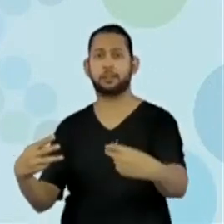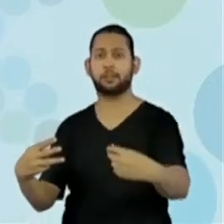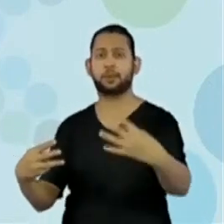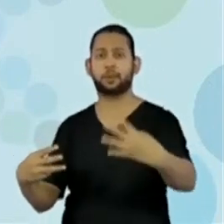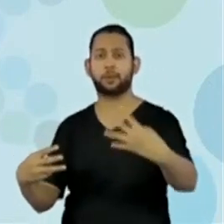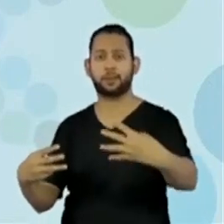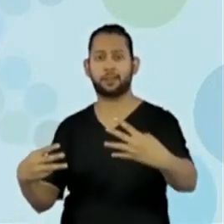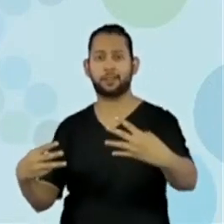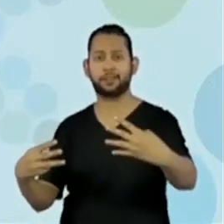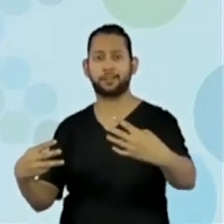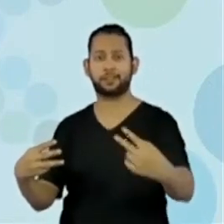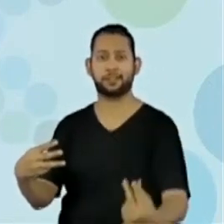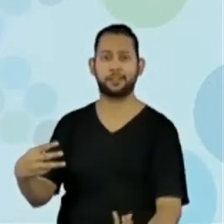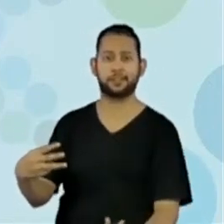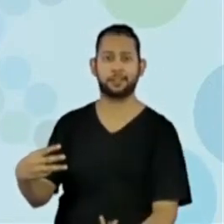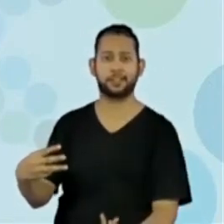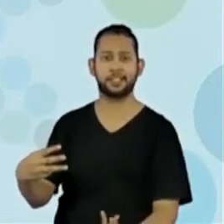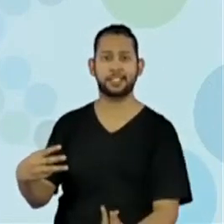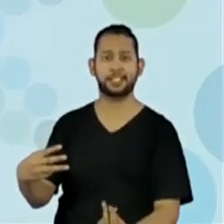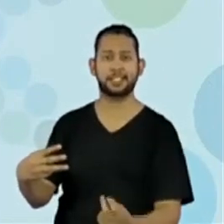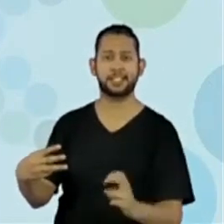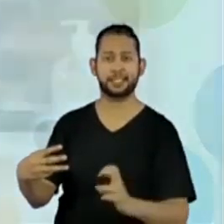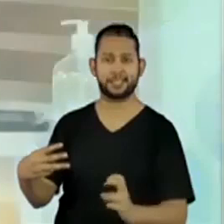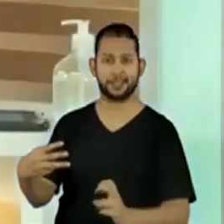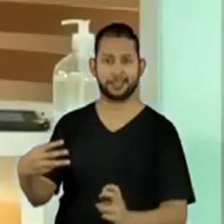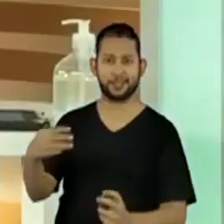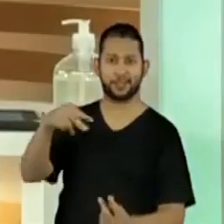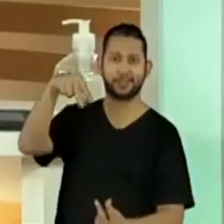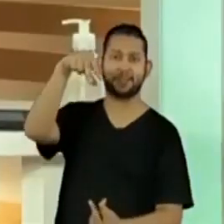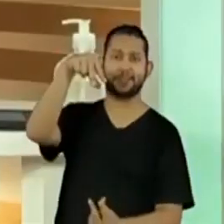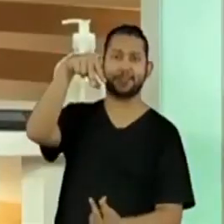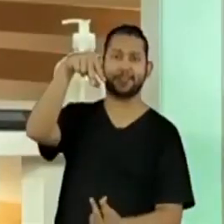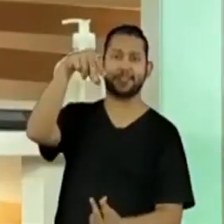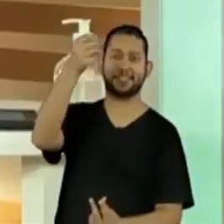dessa figura? Desse poliedro?